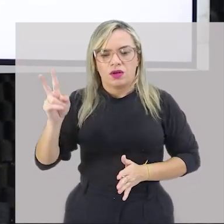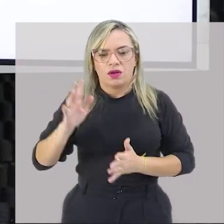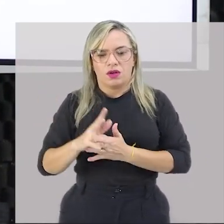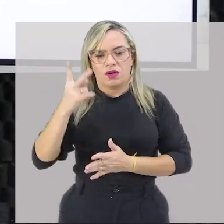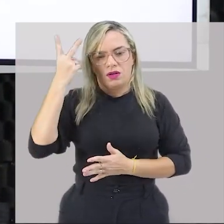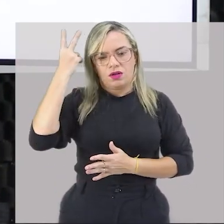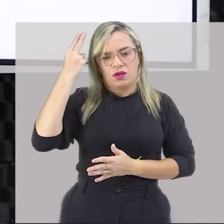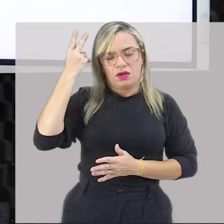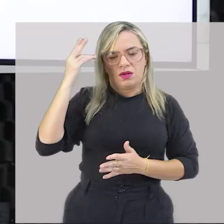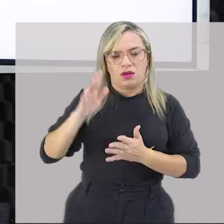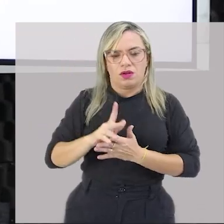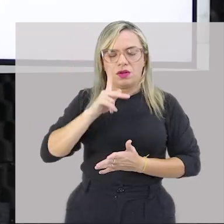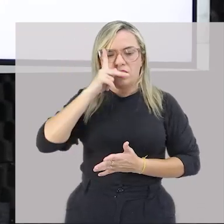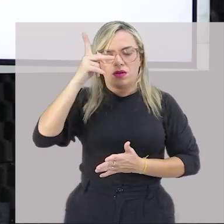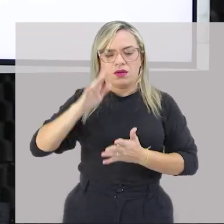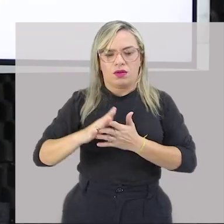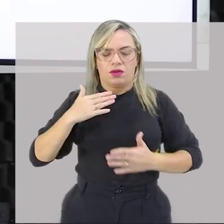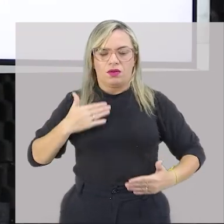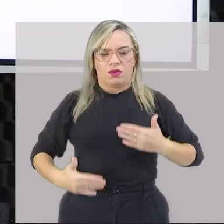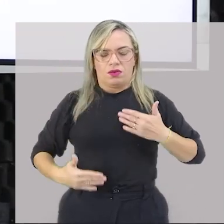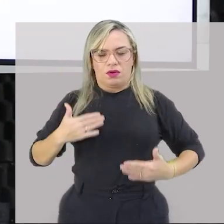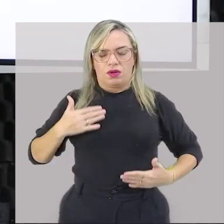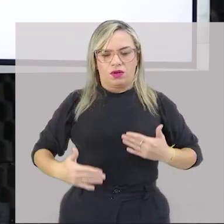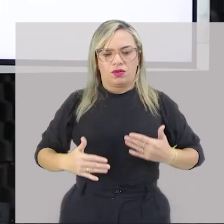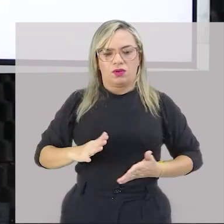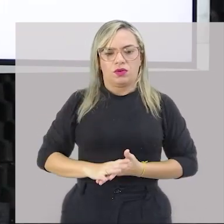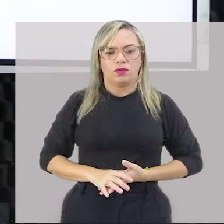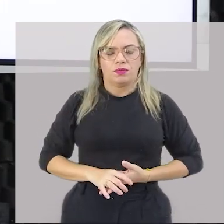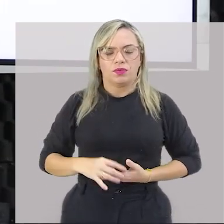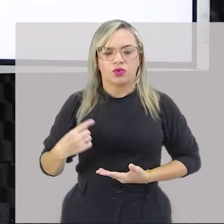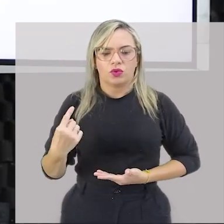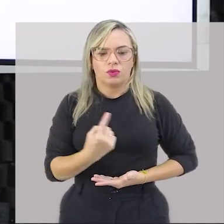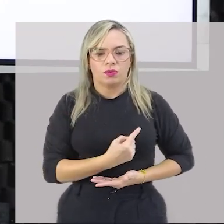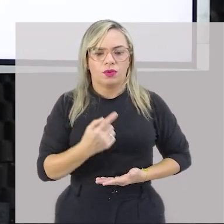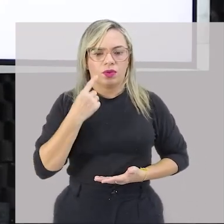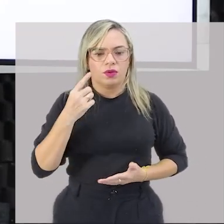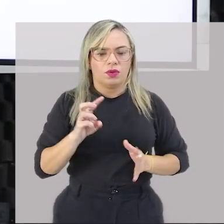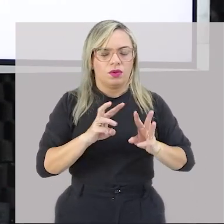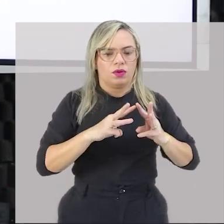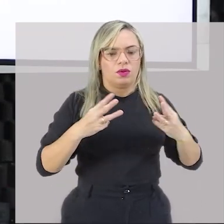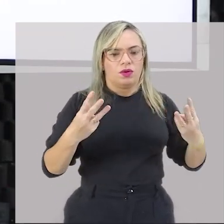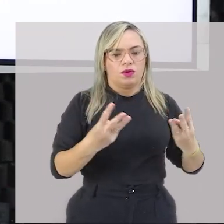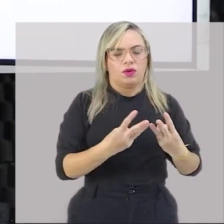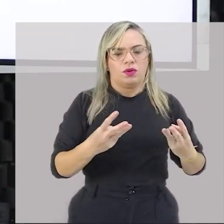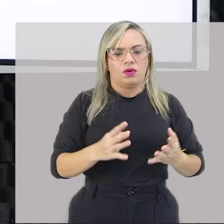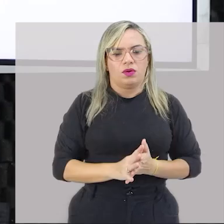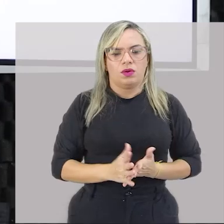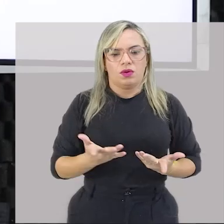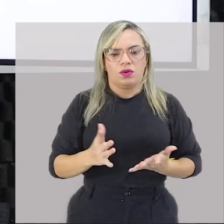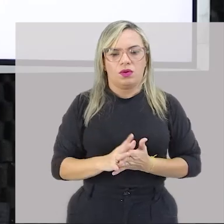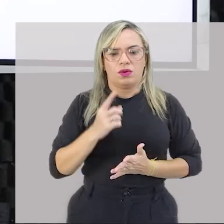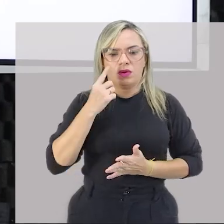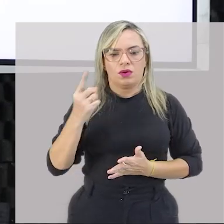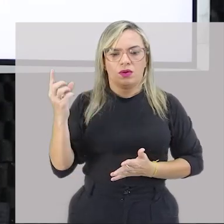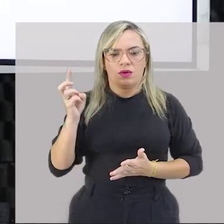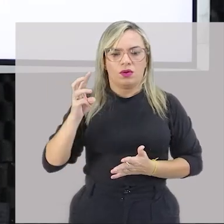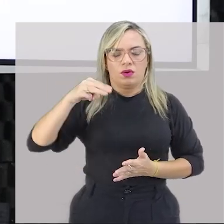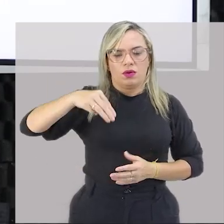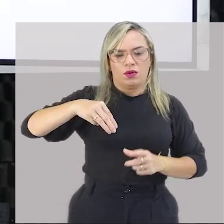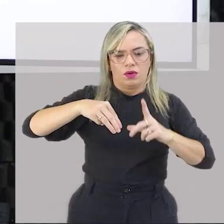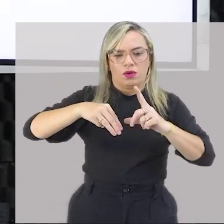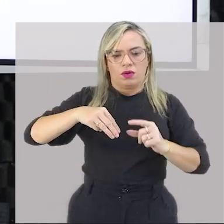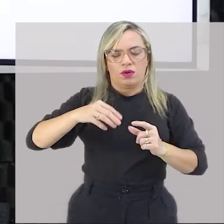que aqui eu botei que é a força que a balança faz na pessoa. Aqui, ó, a massa Mzinho deu 1 kg, a massa Mzão